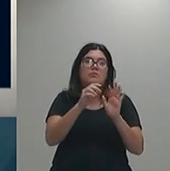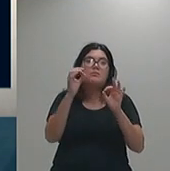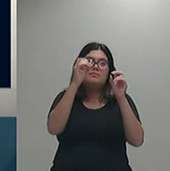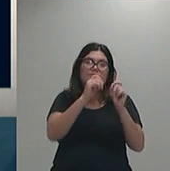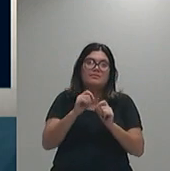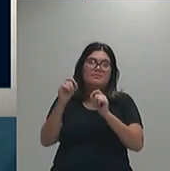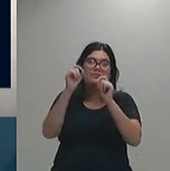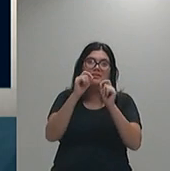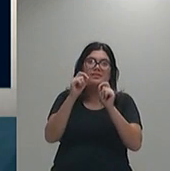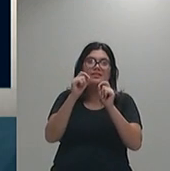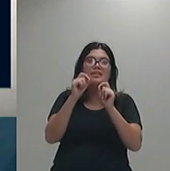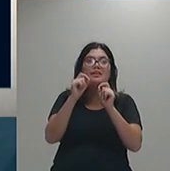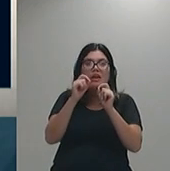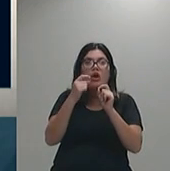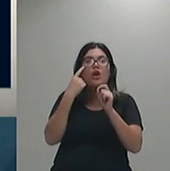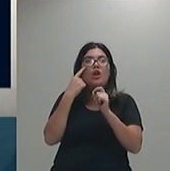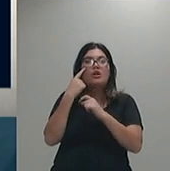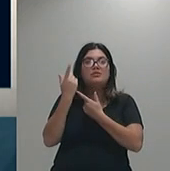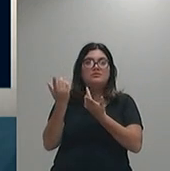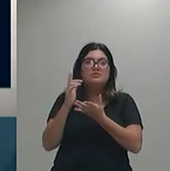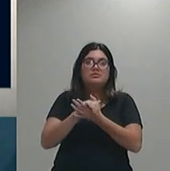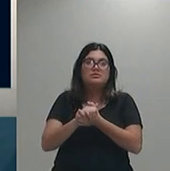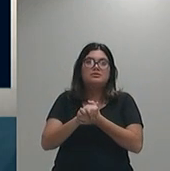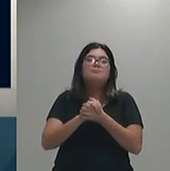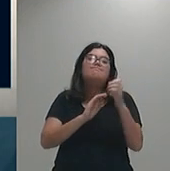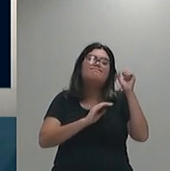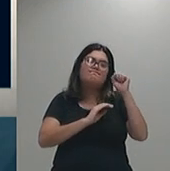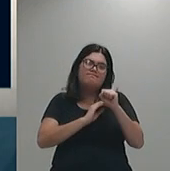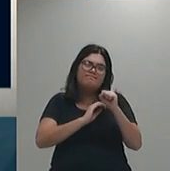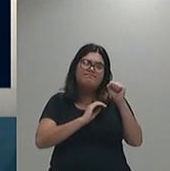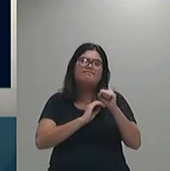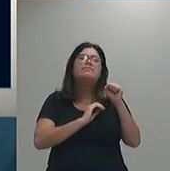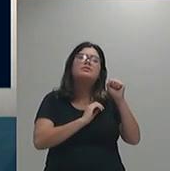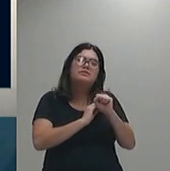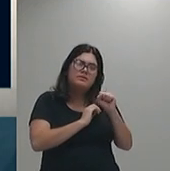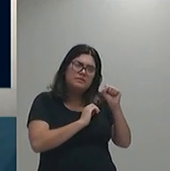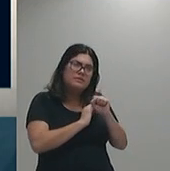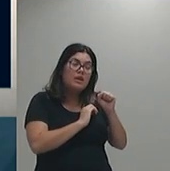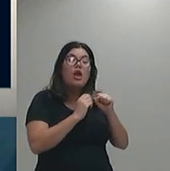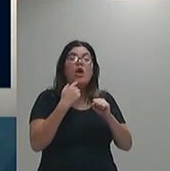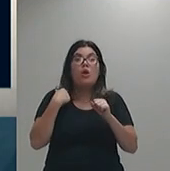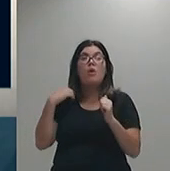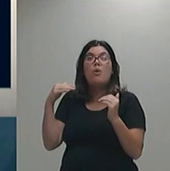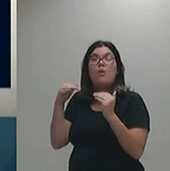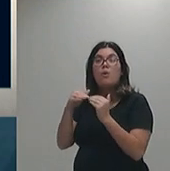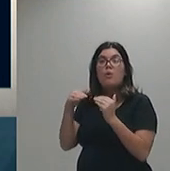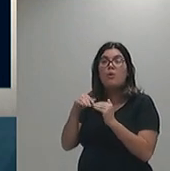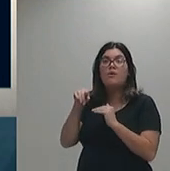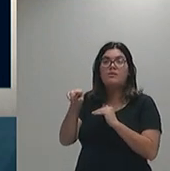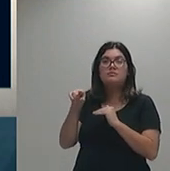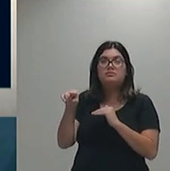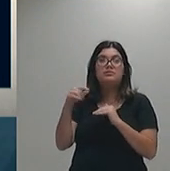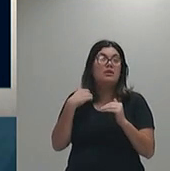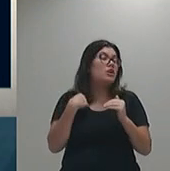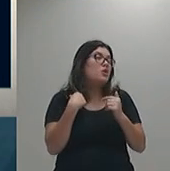barulho lado e eu guardo com a senhora é